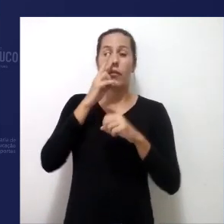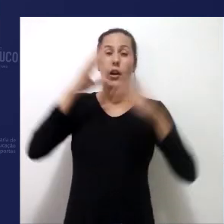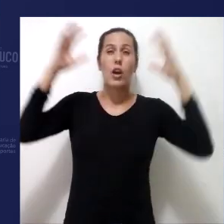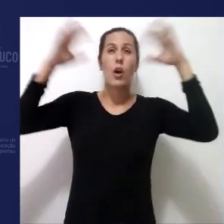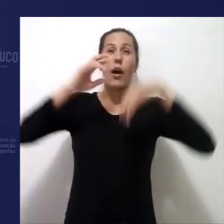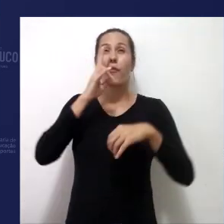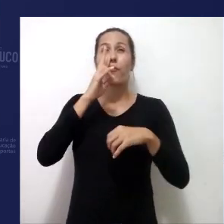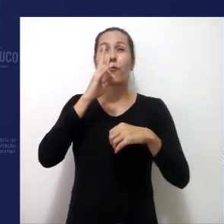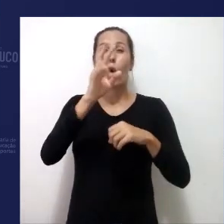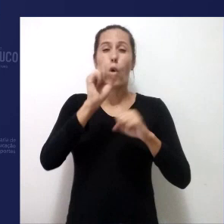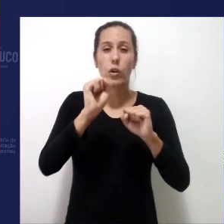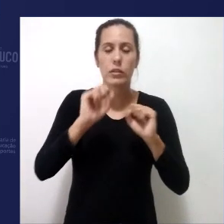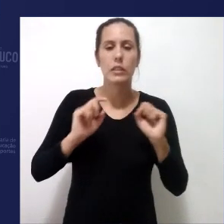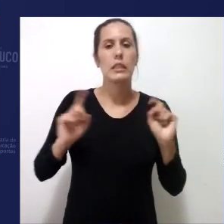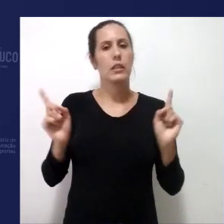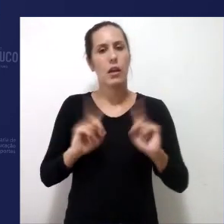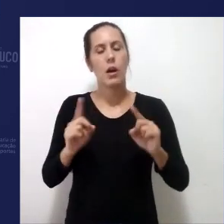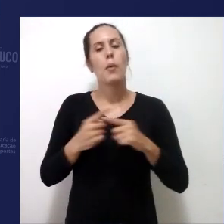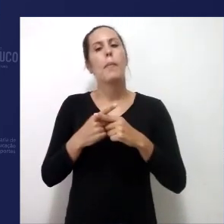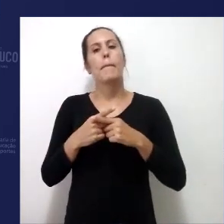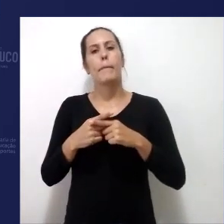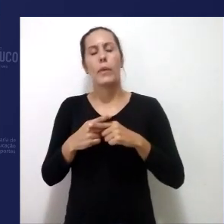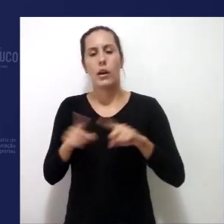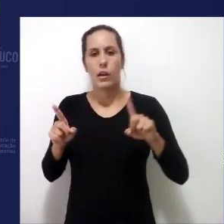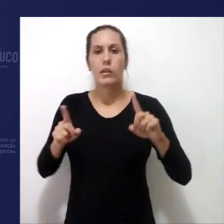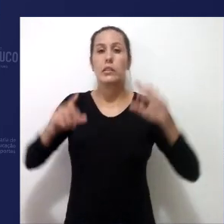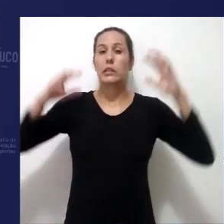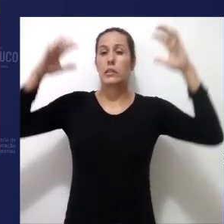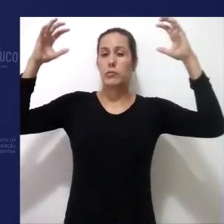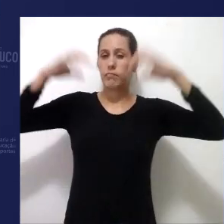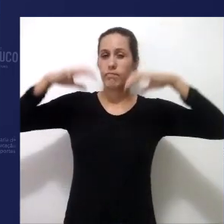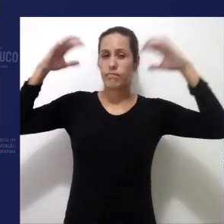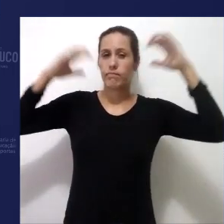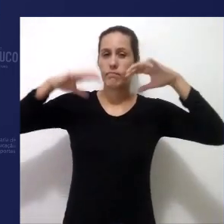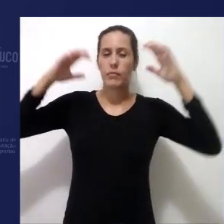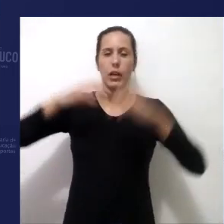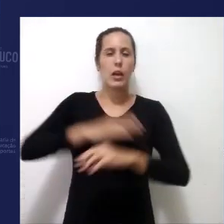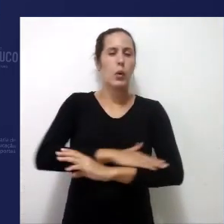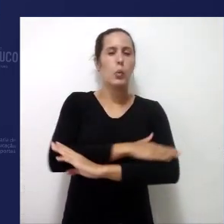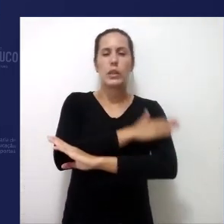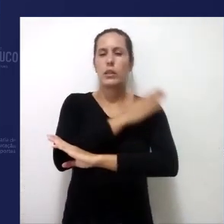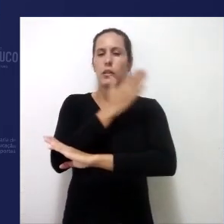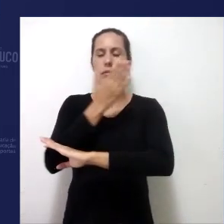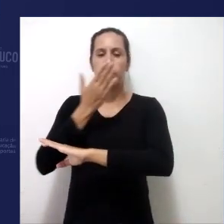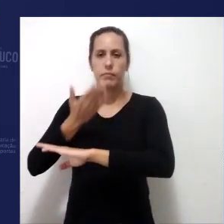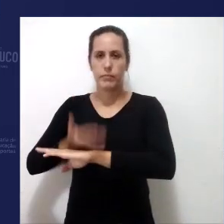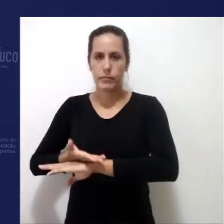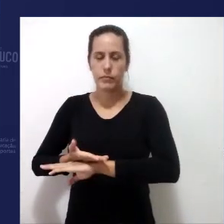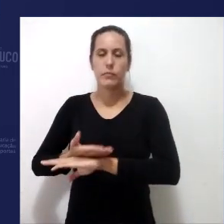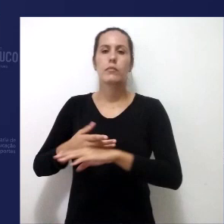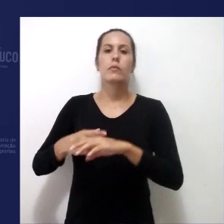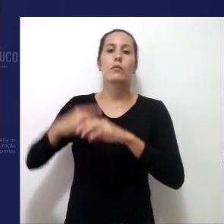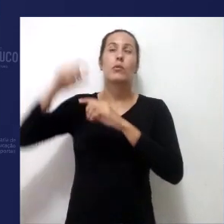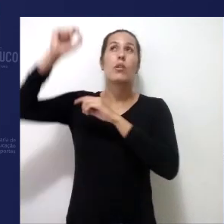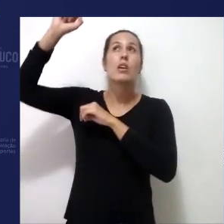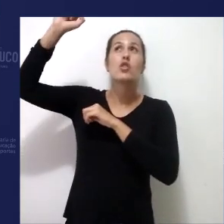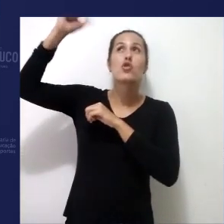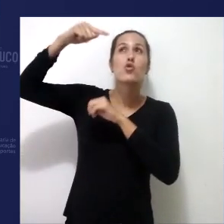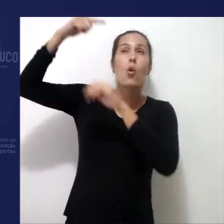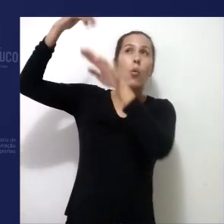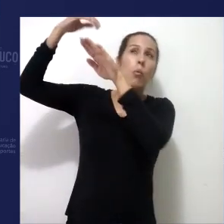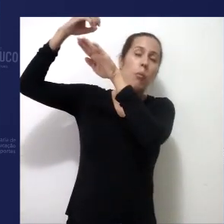impedem totalmente a passagem da luz do Sol e apresentam uma cor cinza, além de uma forma não